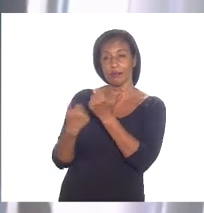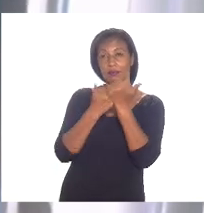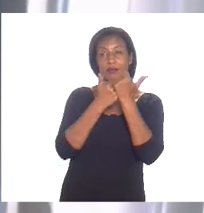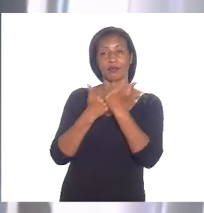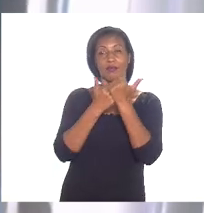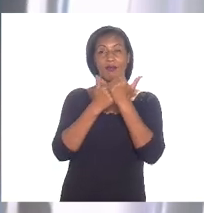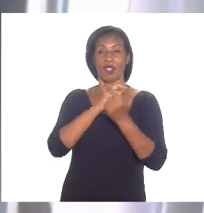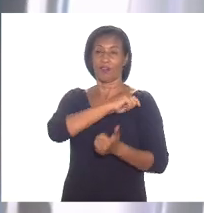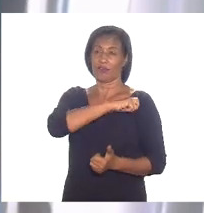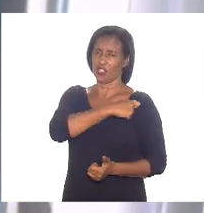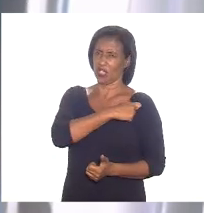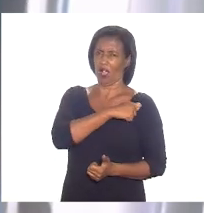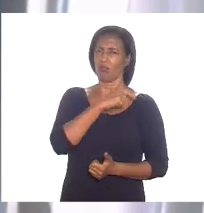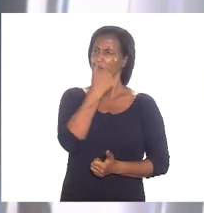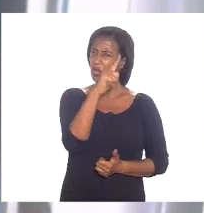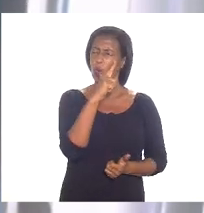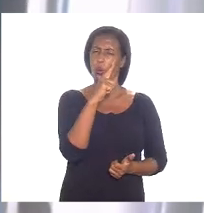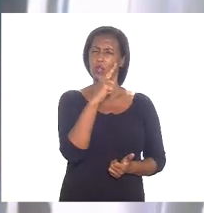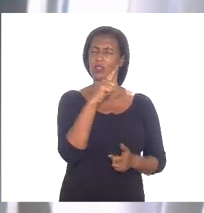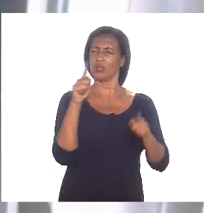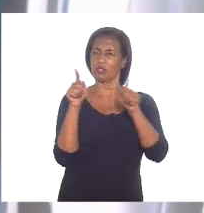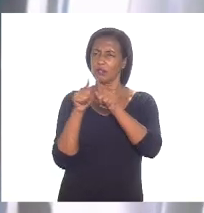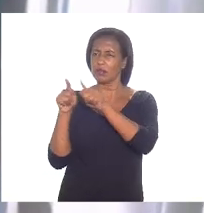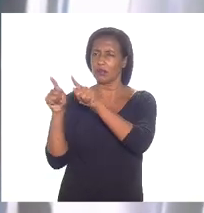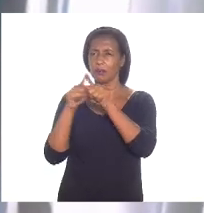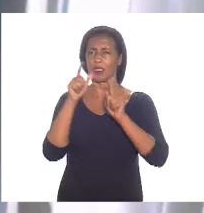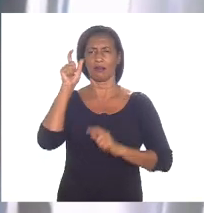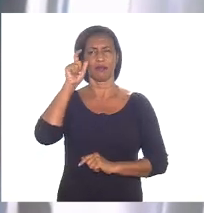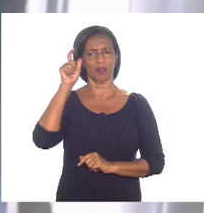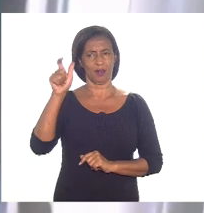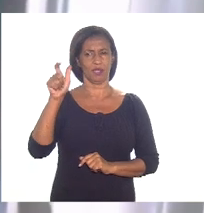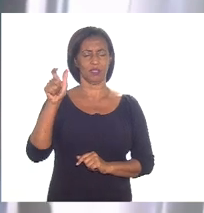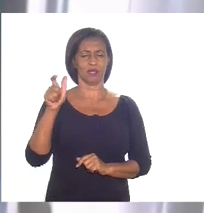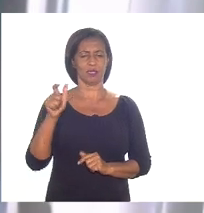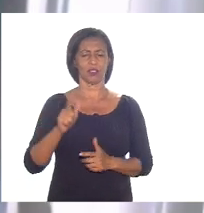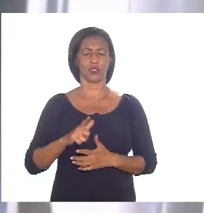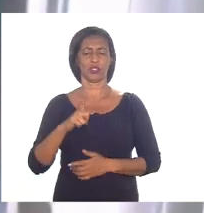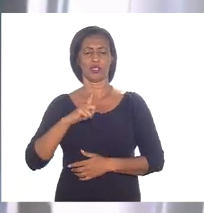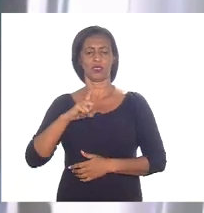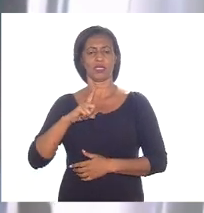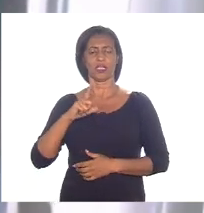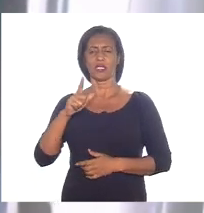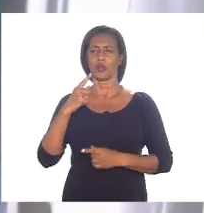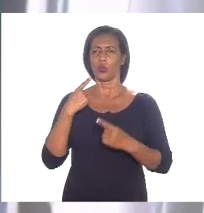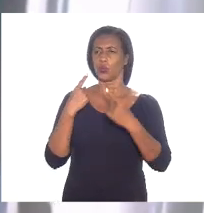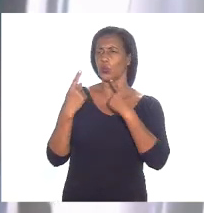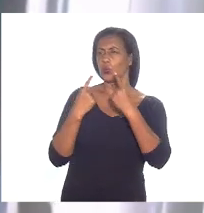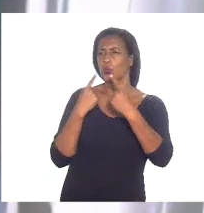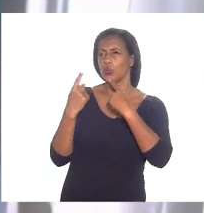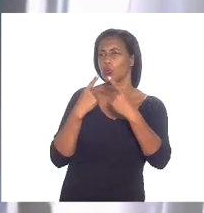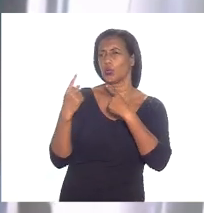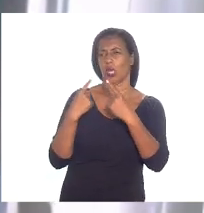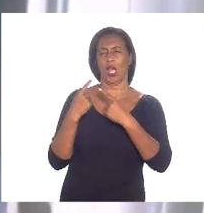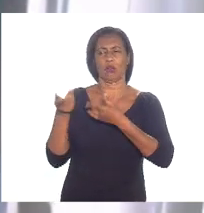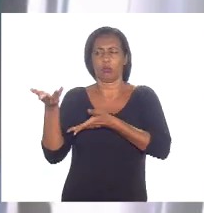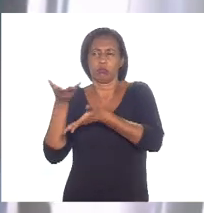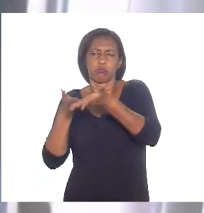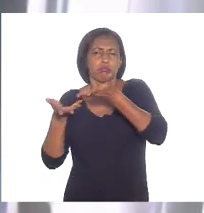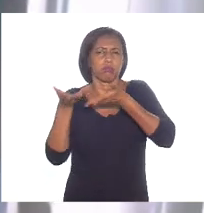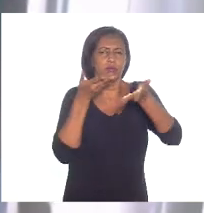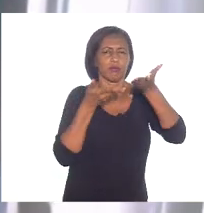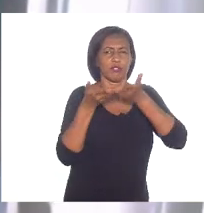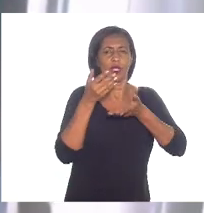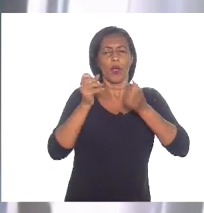acho que tem outras marcas interessantes. Uma outra marca interessante tem sido um bom diálogo, uma boa cooperação que o